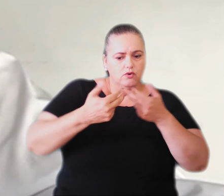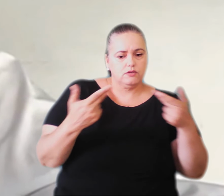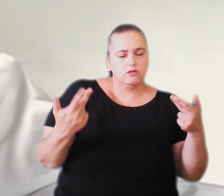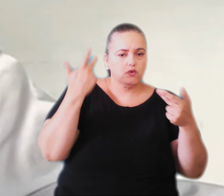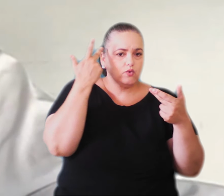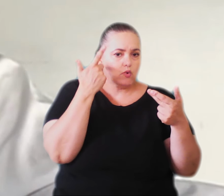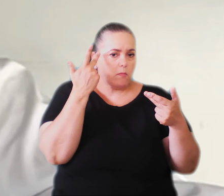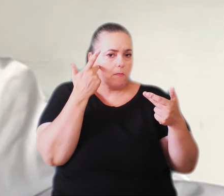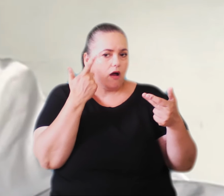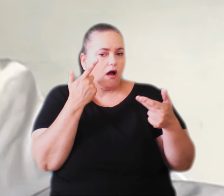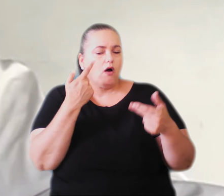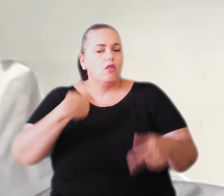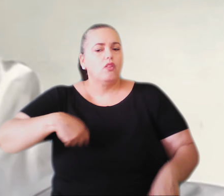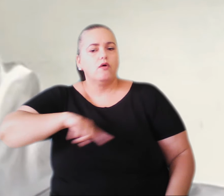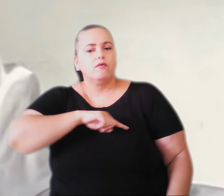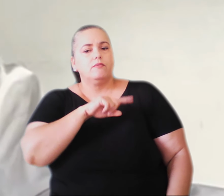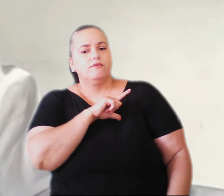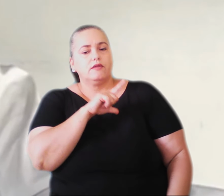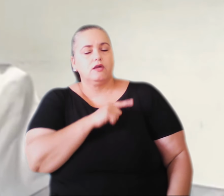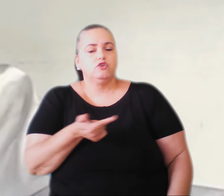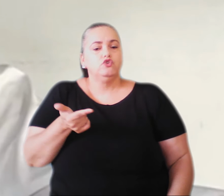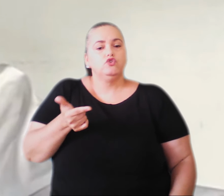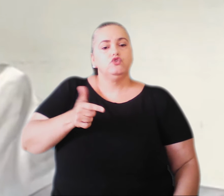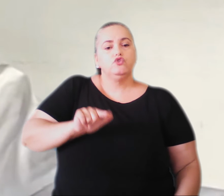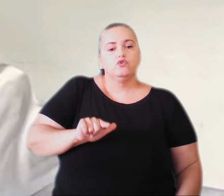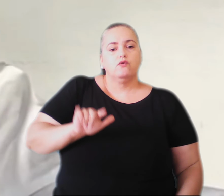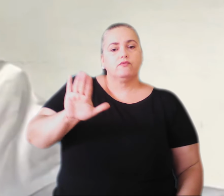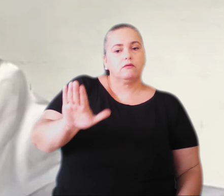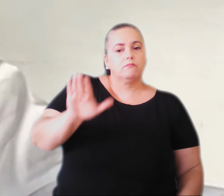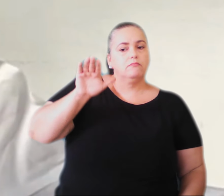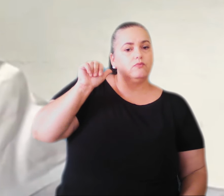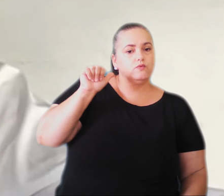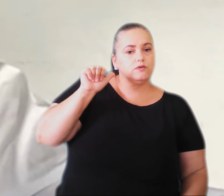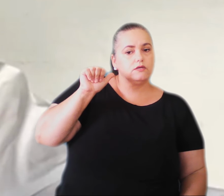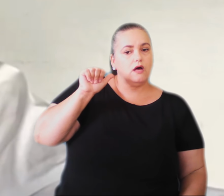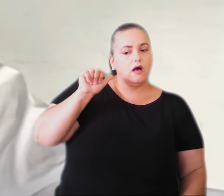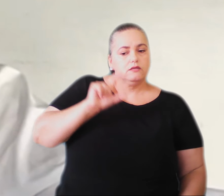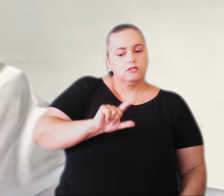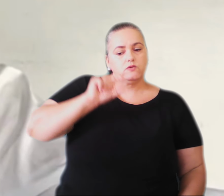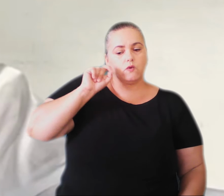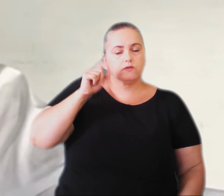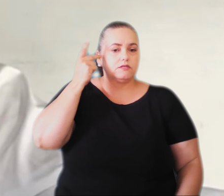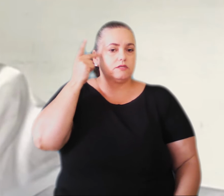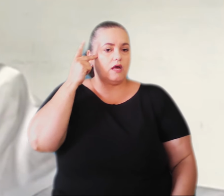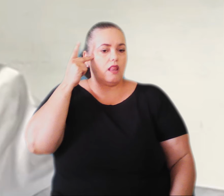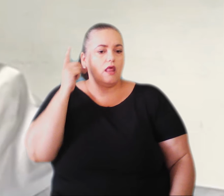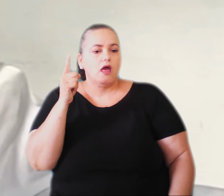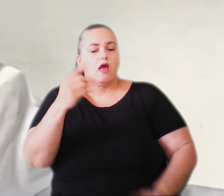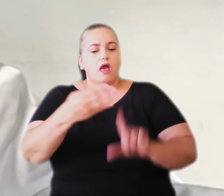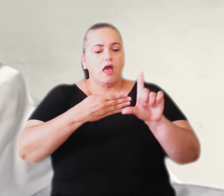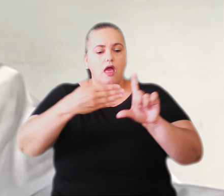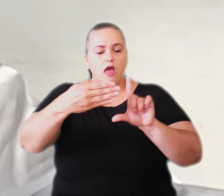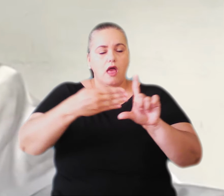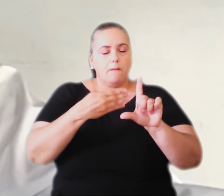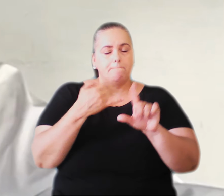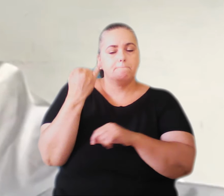aí, nós vamos ter de novo de buscar essa alternativa, porque é uma alternativa